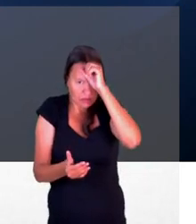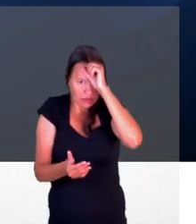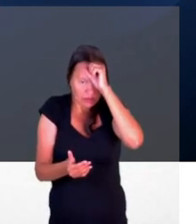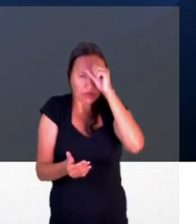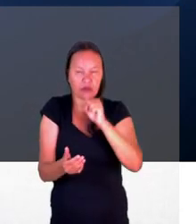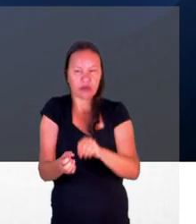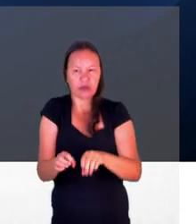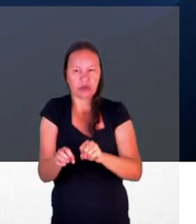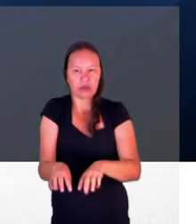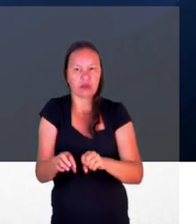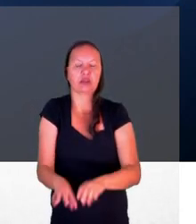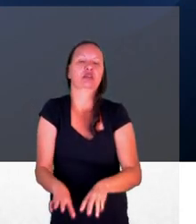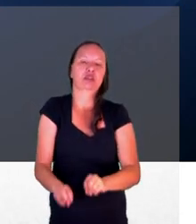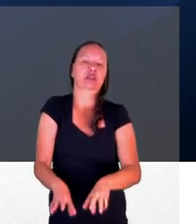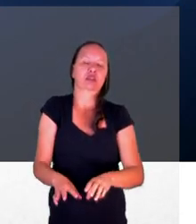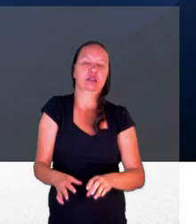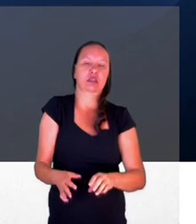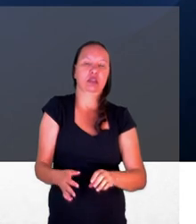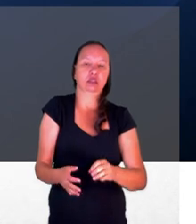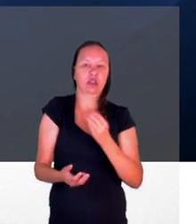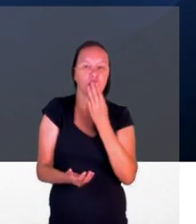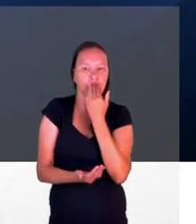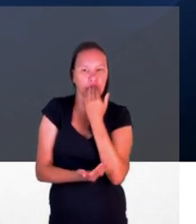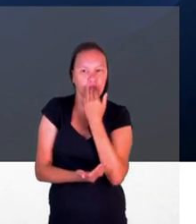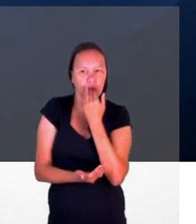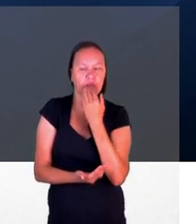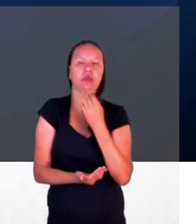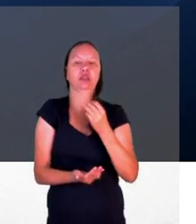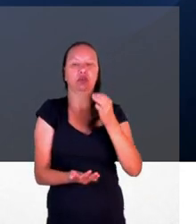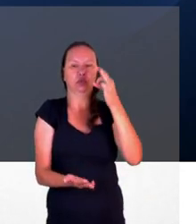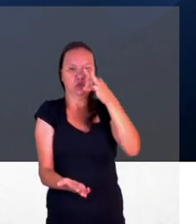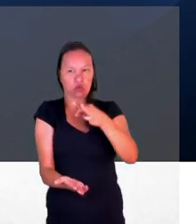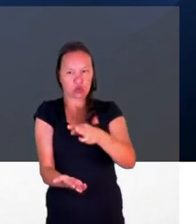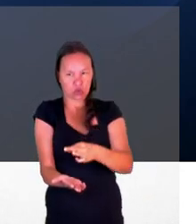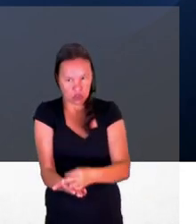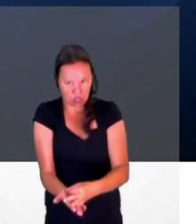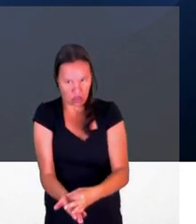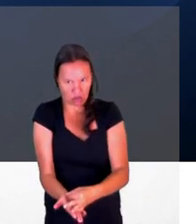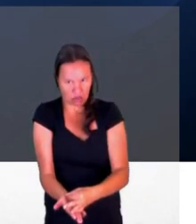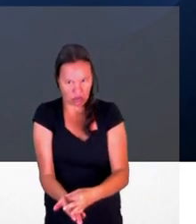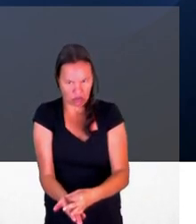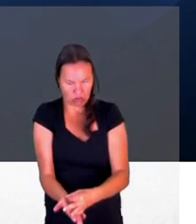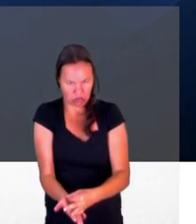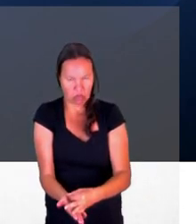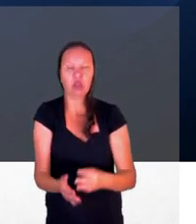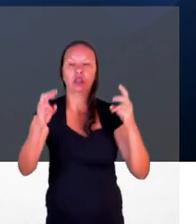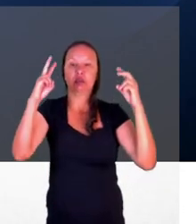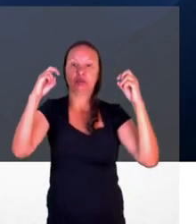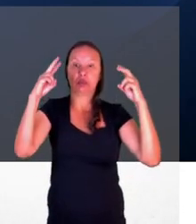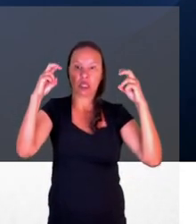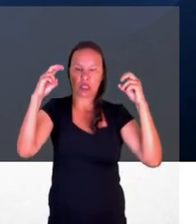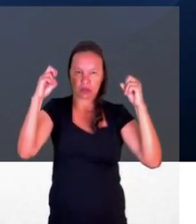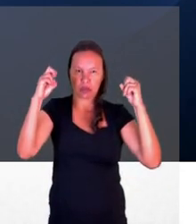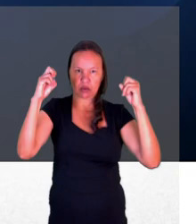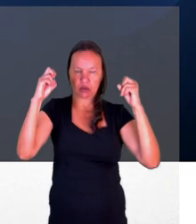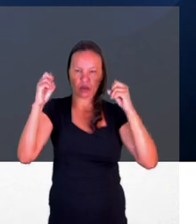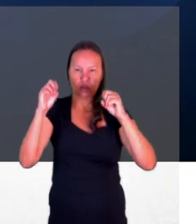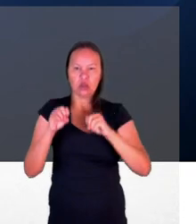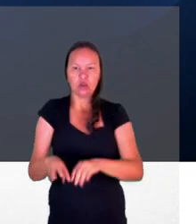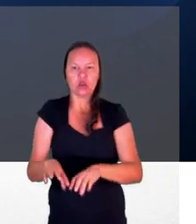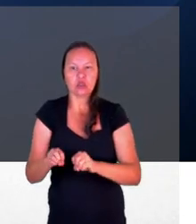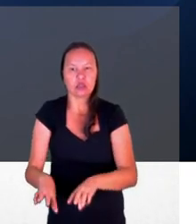humano Alimentação adequada então há uma questão do sistema educacional também que